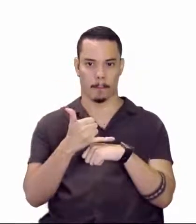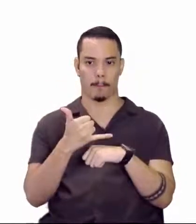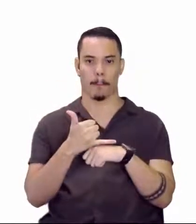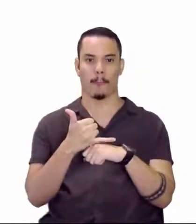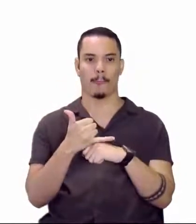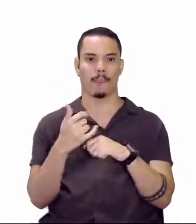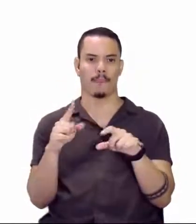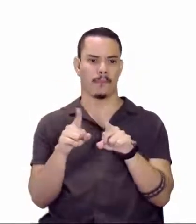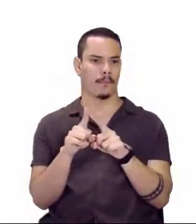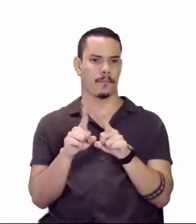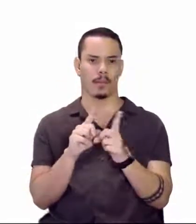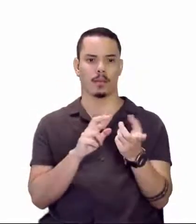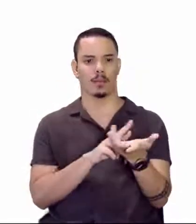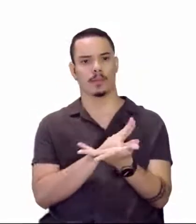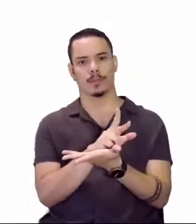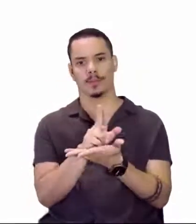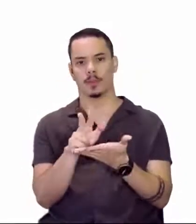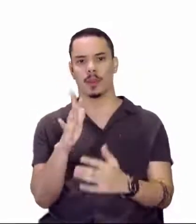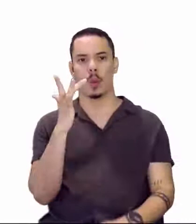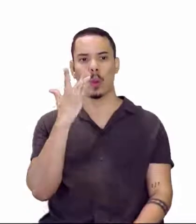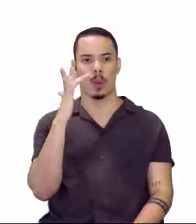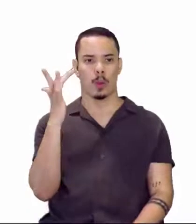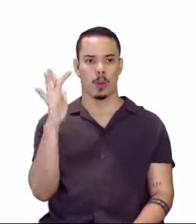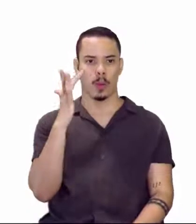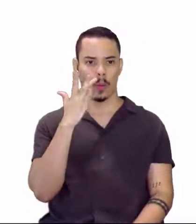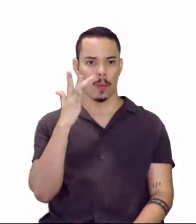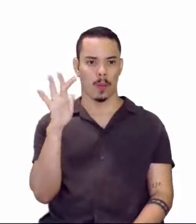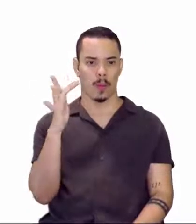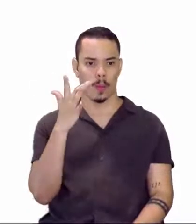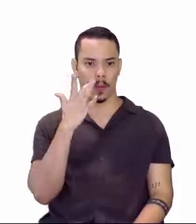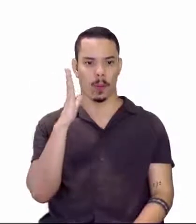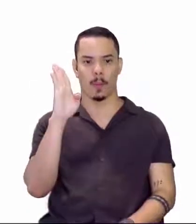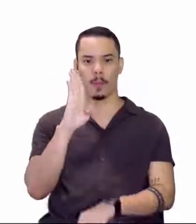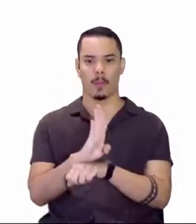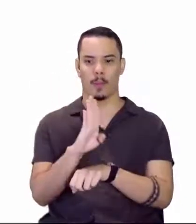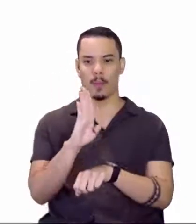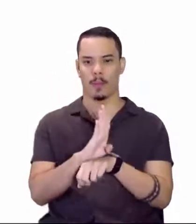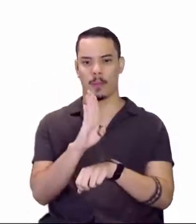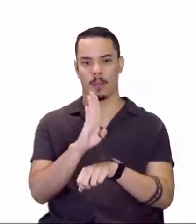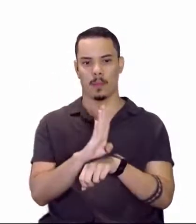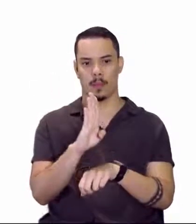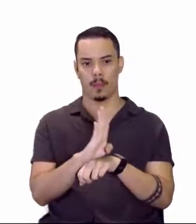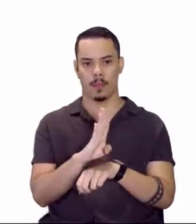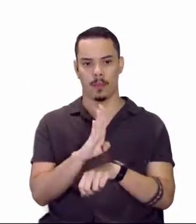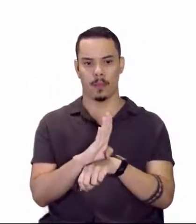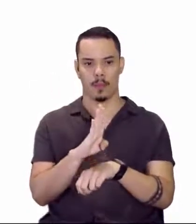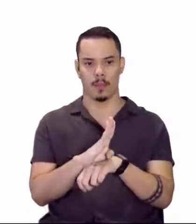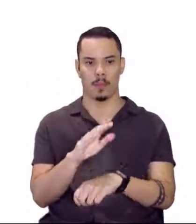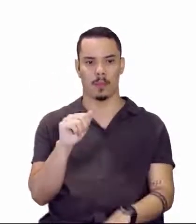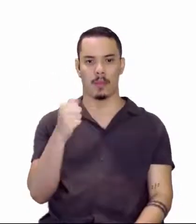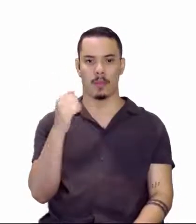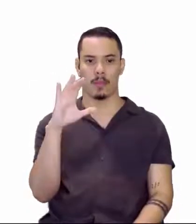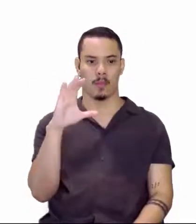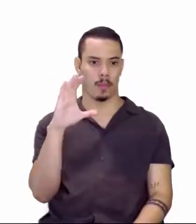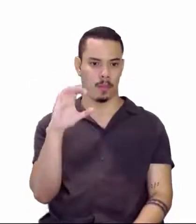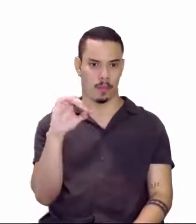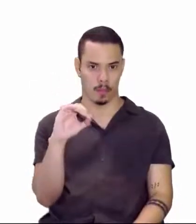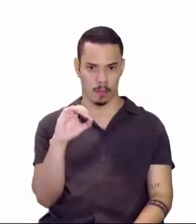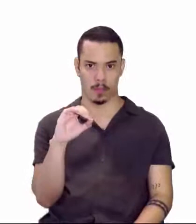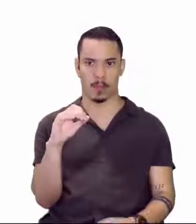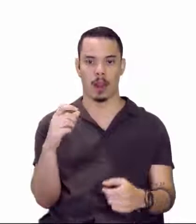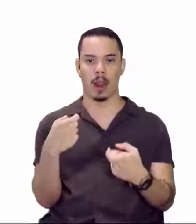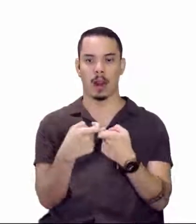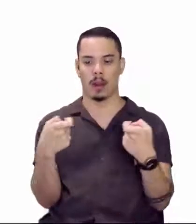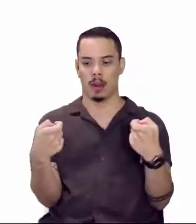entre outros, o ouro, o bronze. O aço é uma liga metálica onde